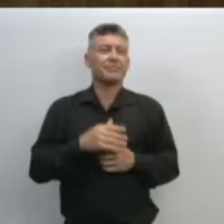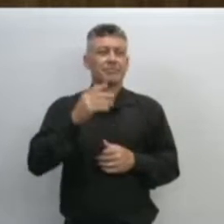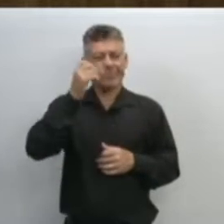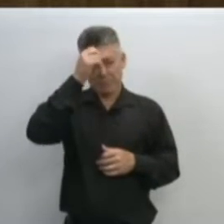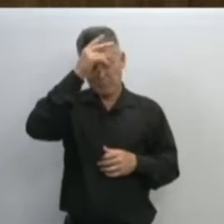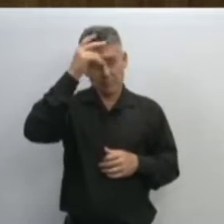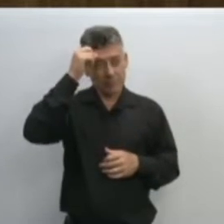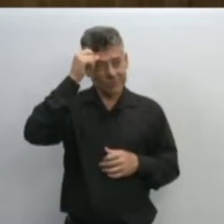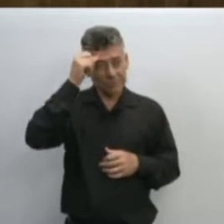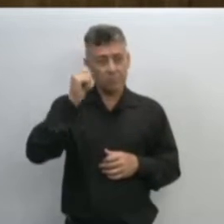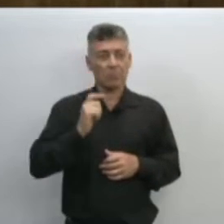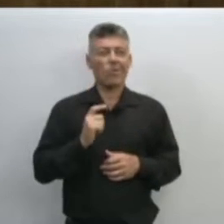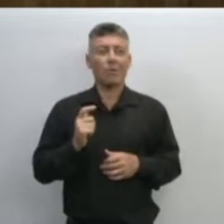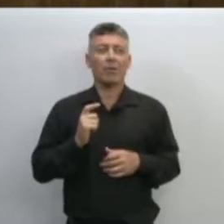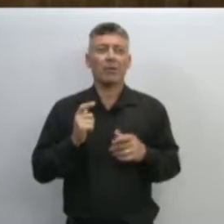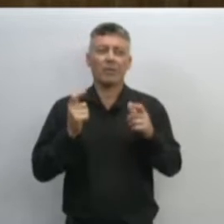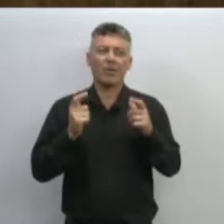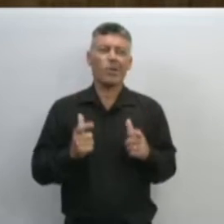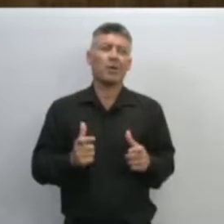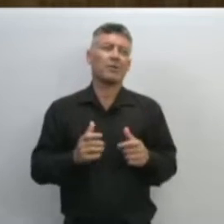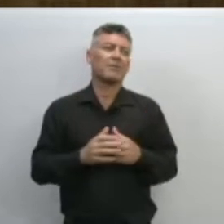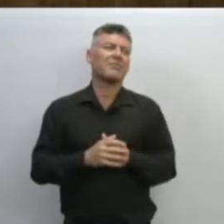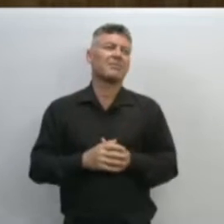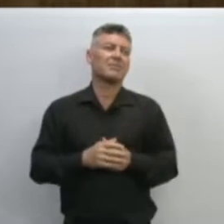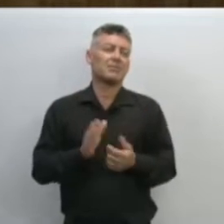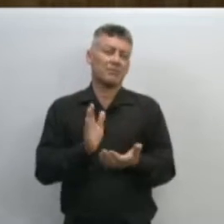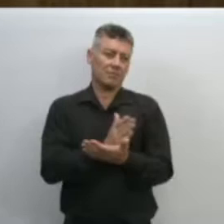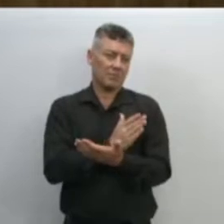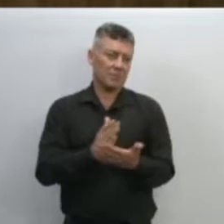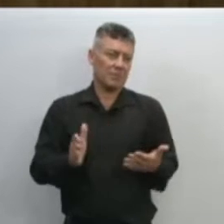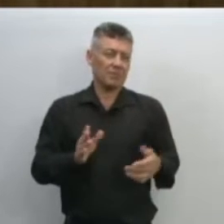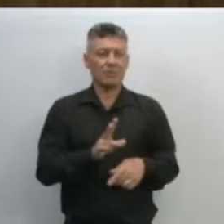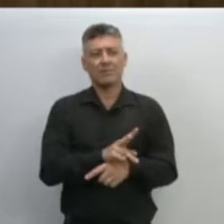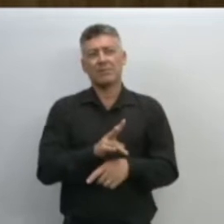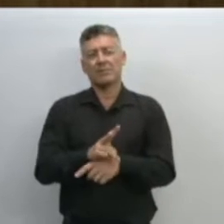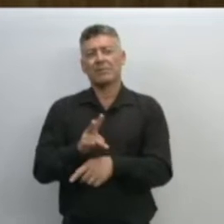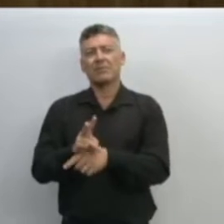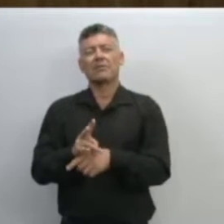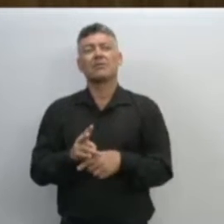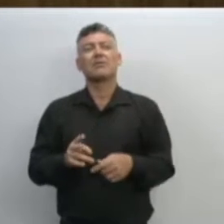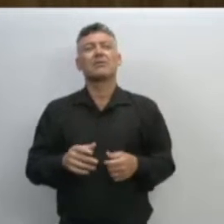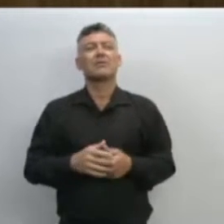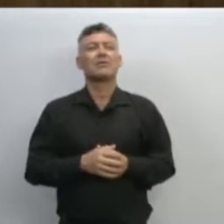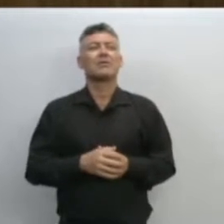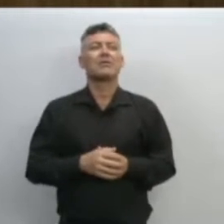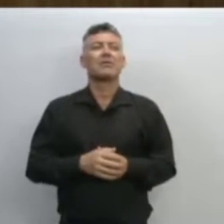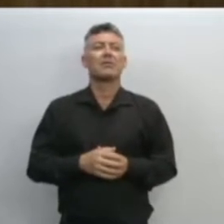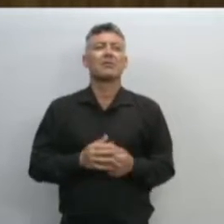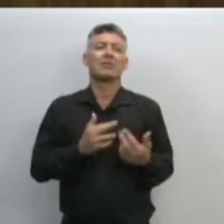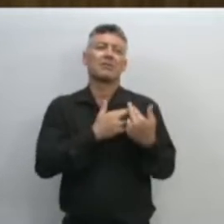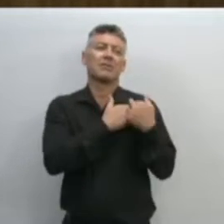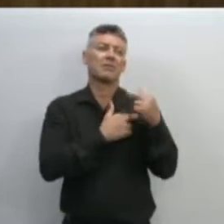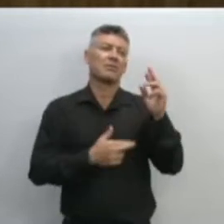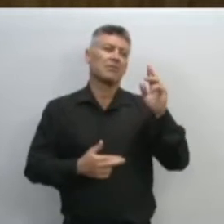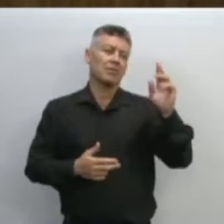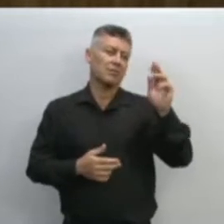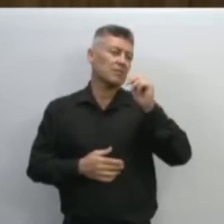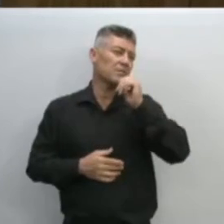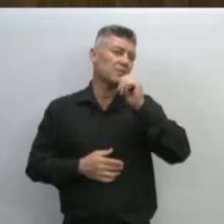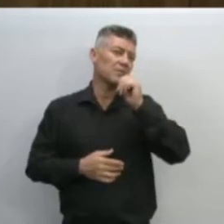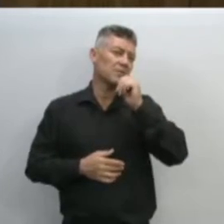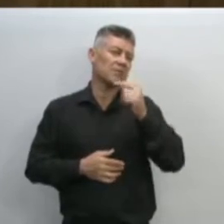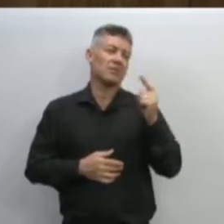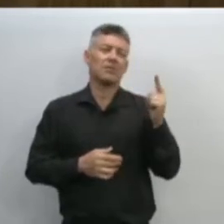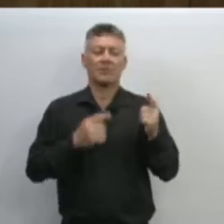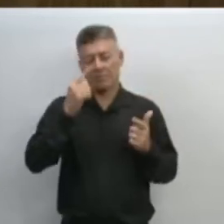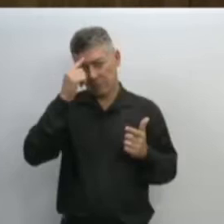Prefeitura de Natal está tendo em manter alguns atendimentos devido à irresponsabilidade tomada,